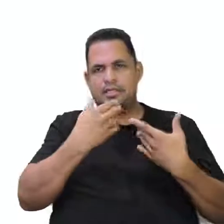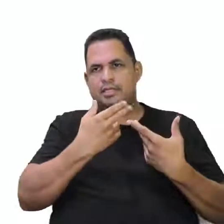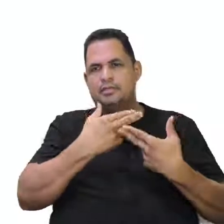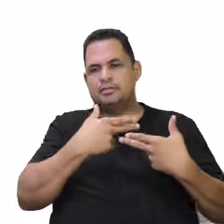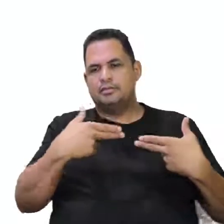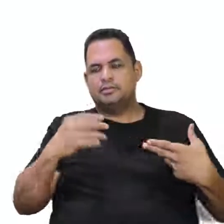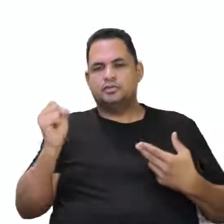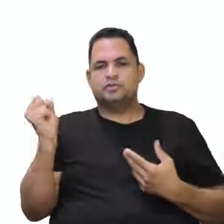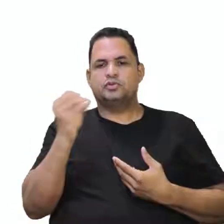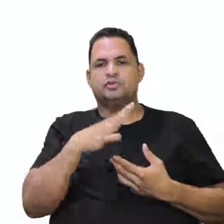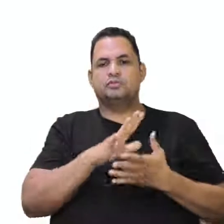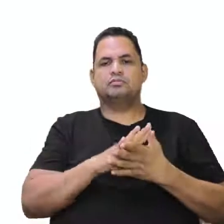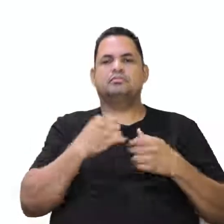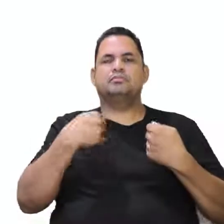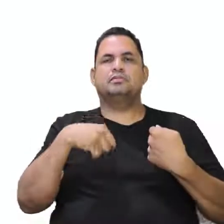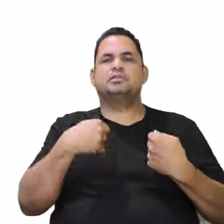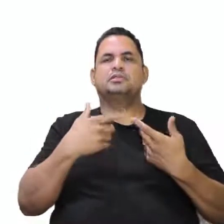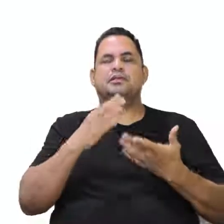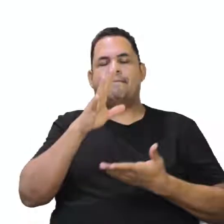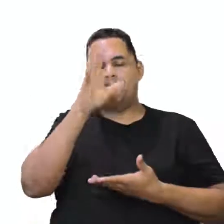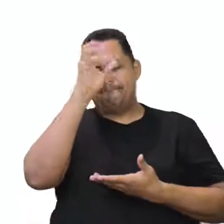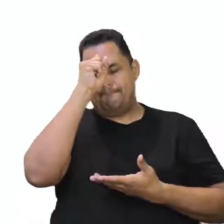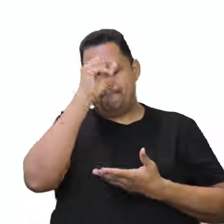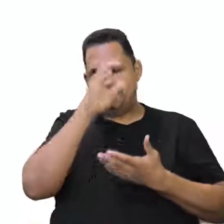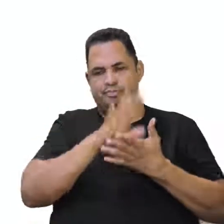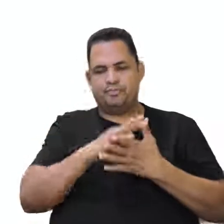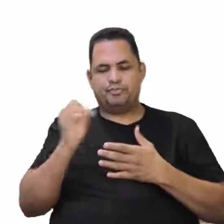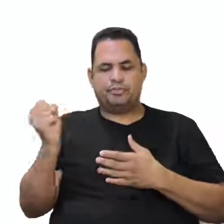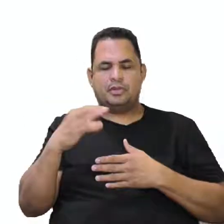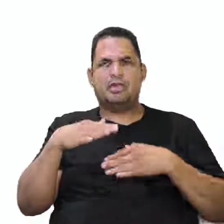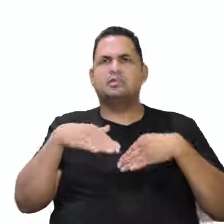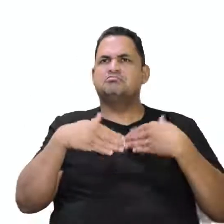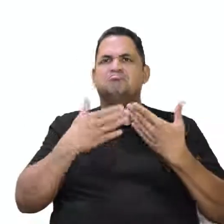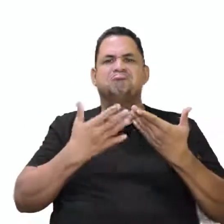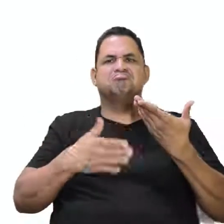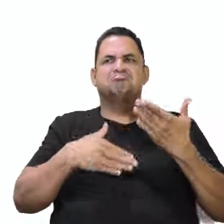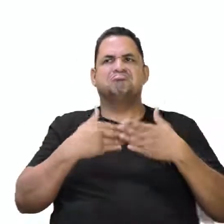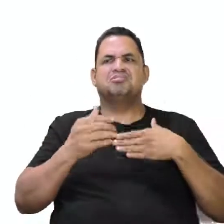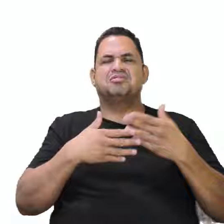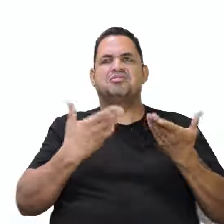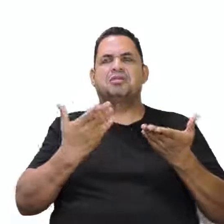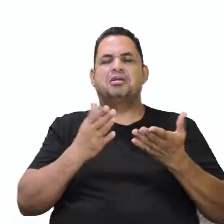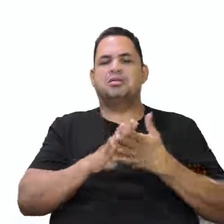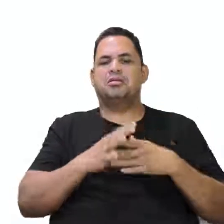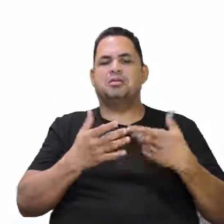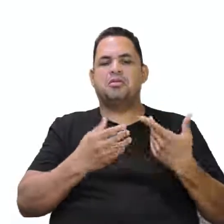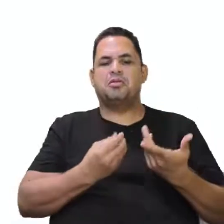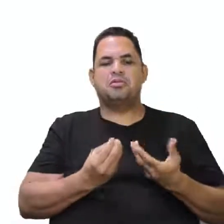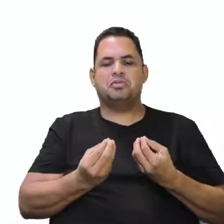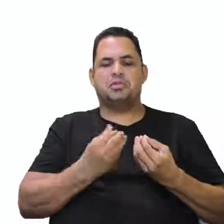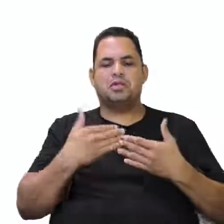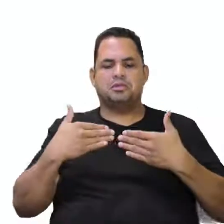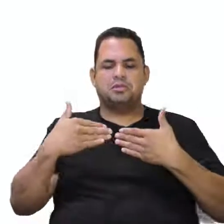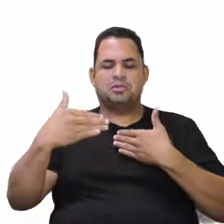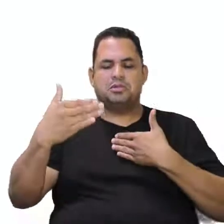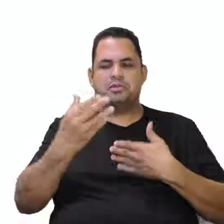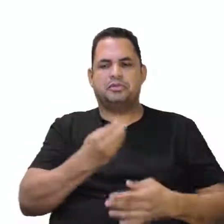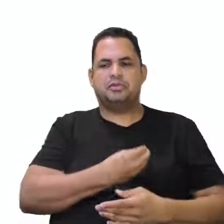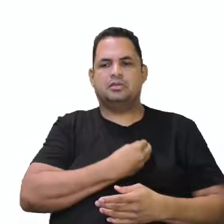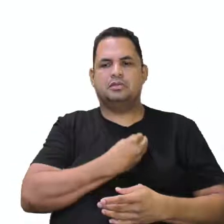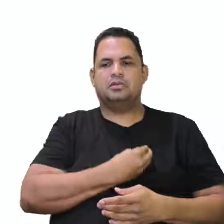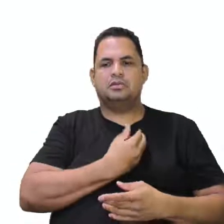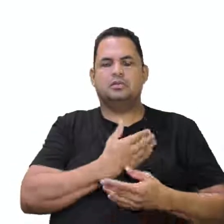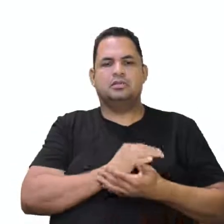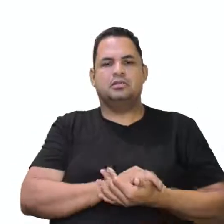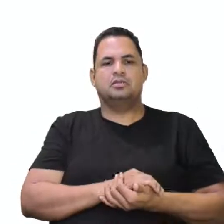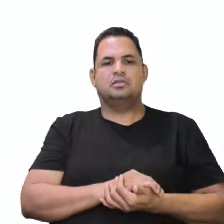aprender algo novo, independente em qual situação que a pessoa está, beleza? Olha a próxima